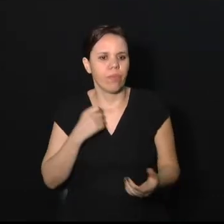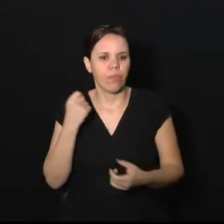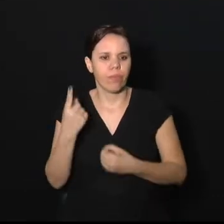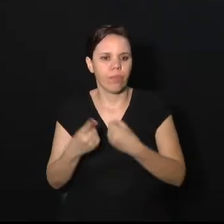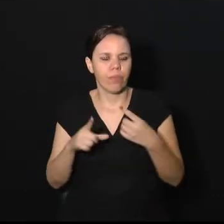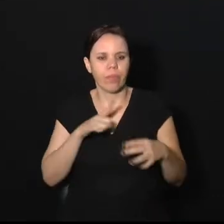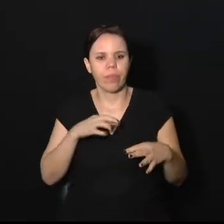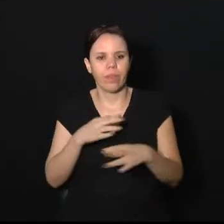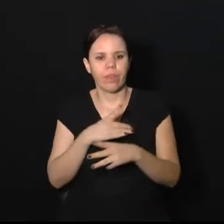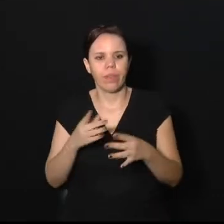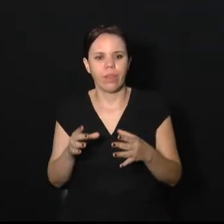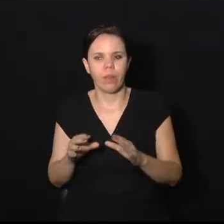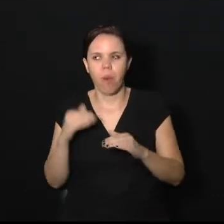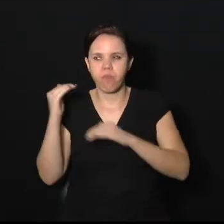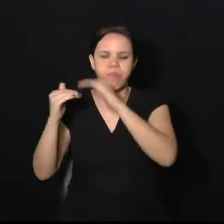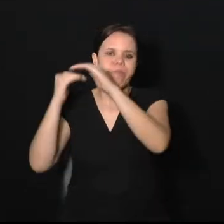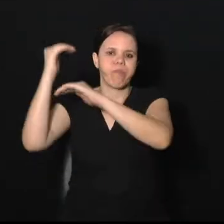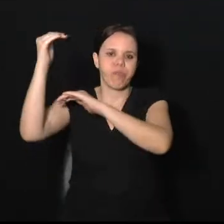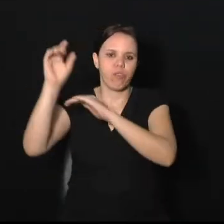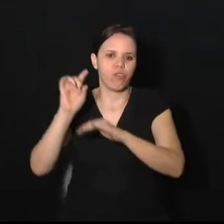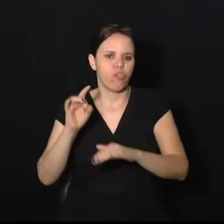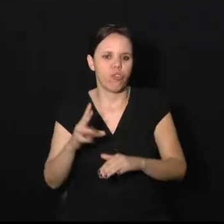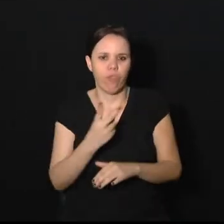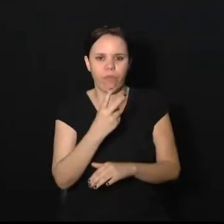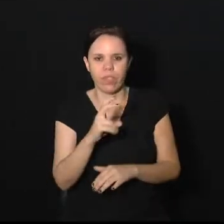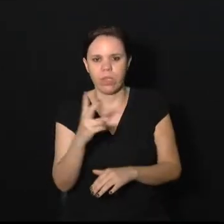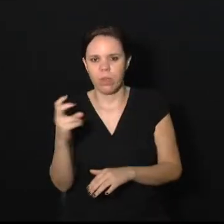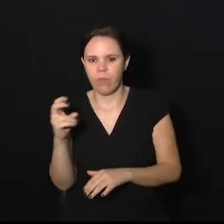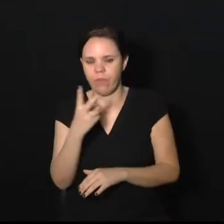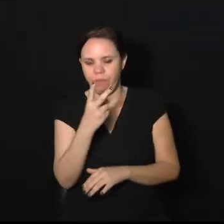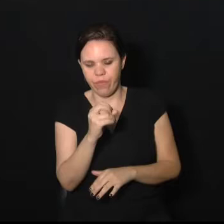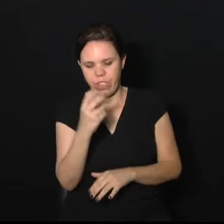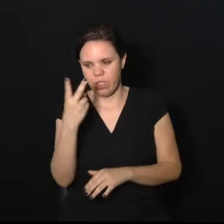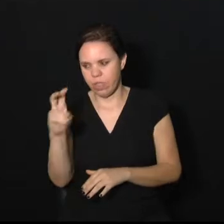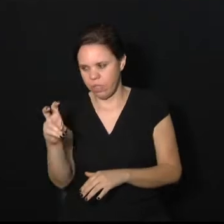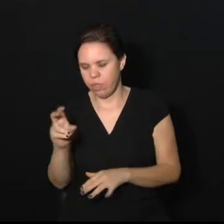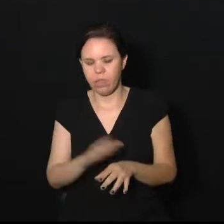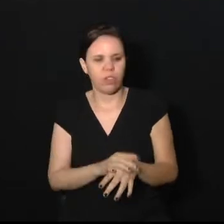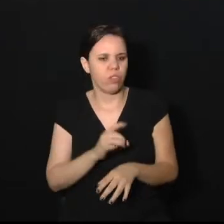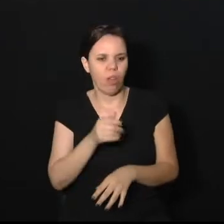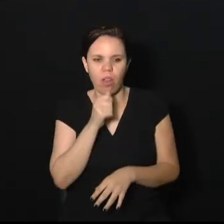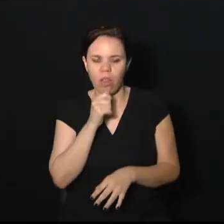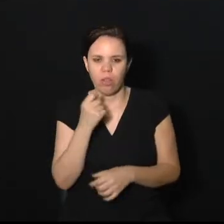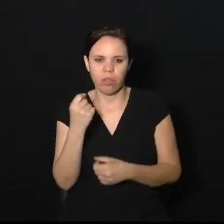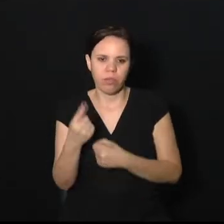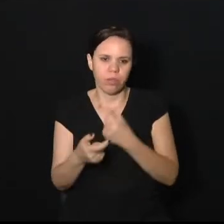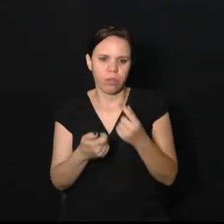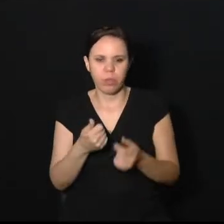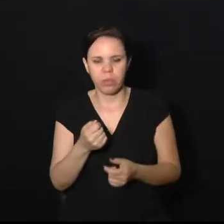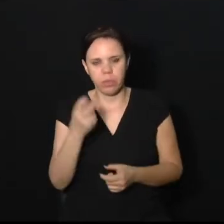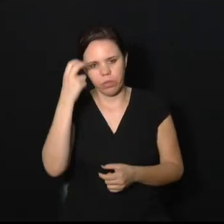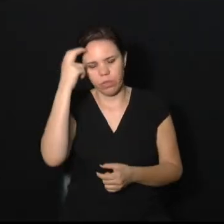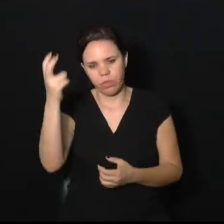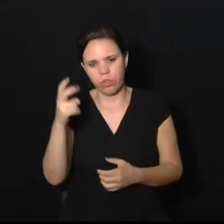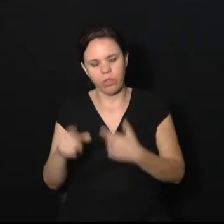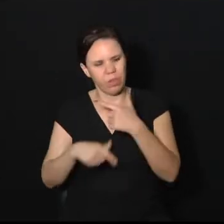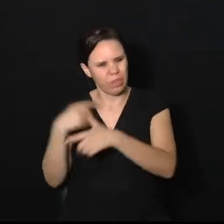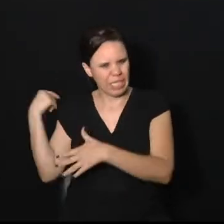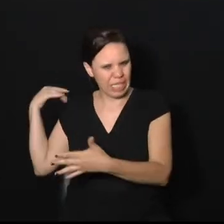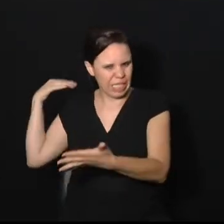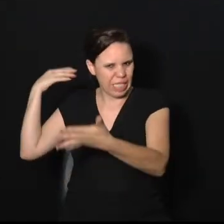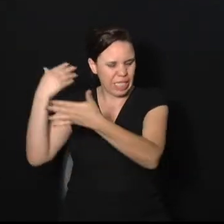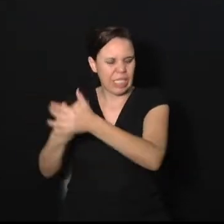no conceito, mas se diz que só em 2025 vão ter as primeiras cidades inteligentes, que são cidades que estão bem já trabalhando há muito